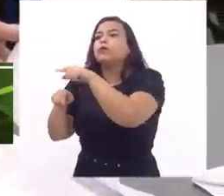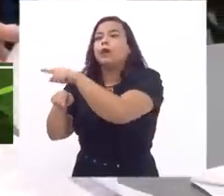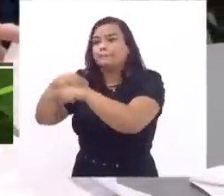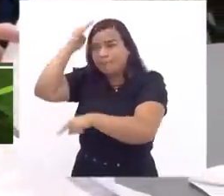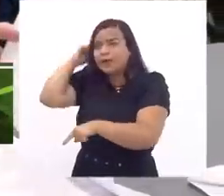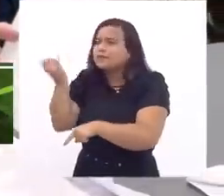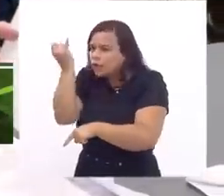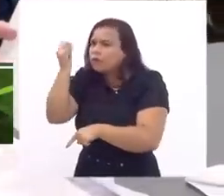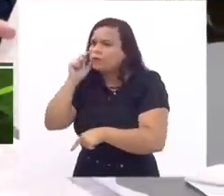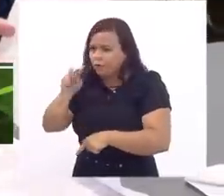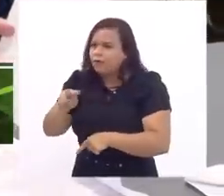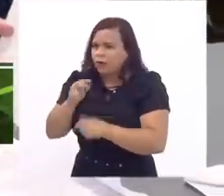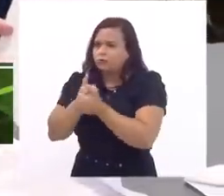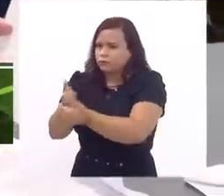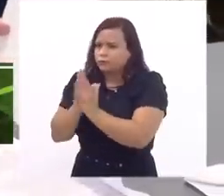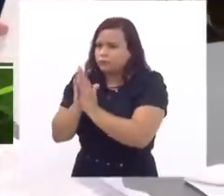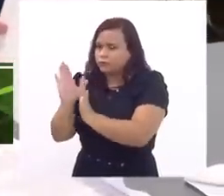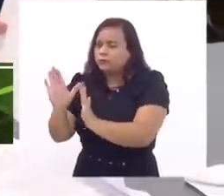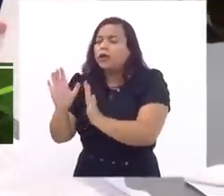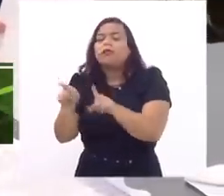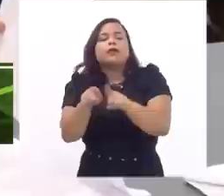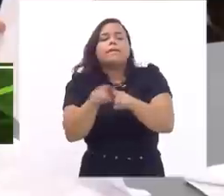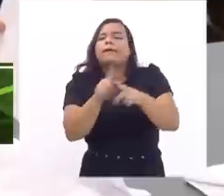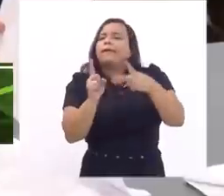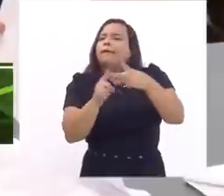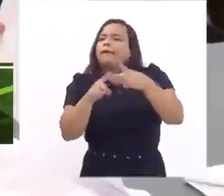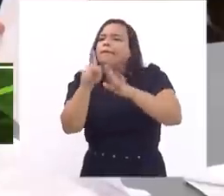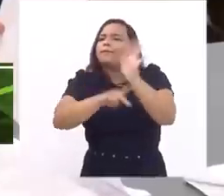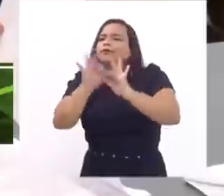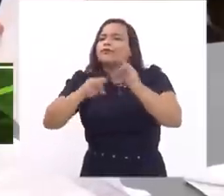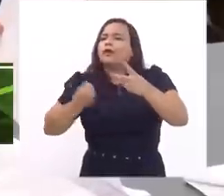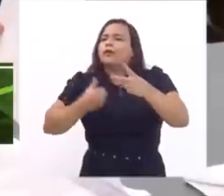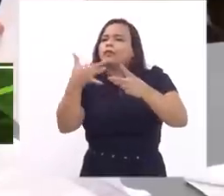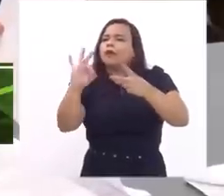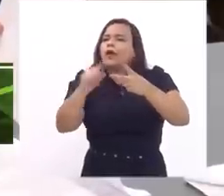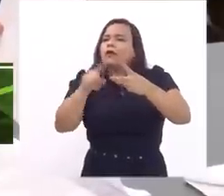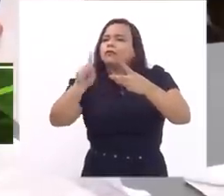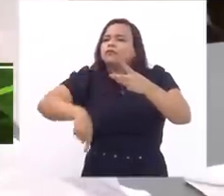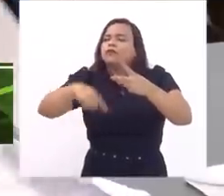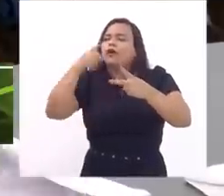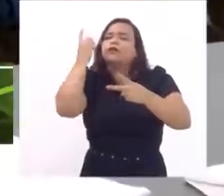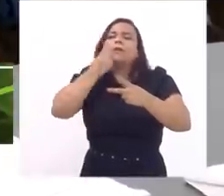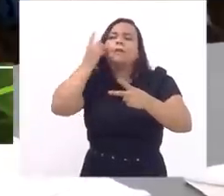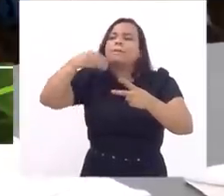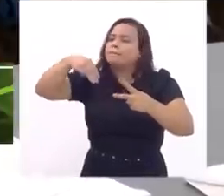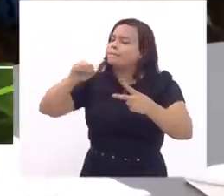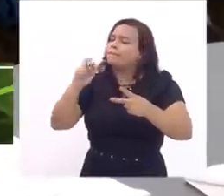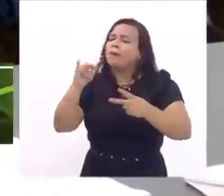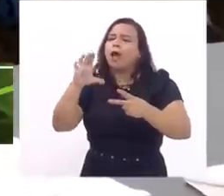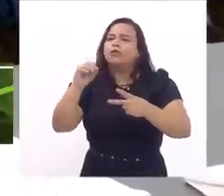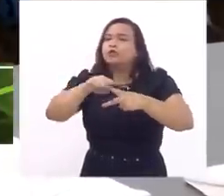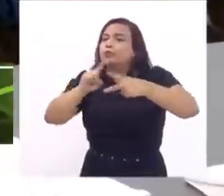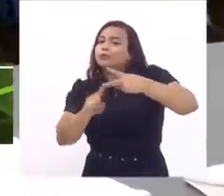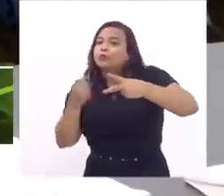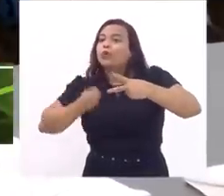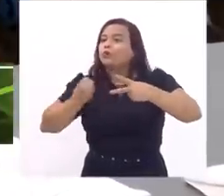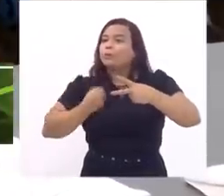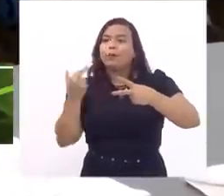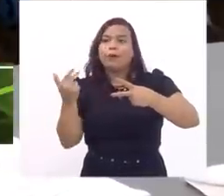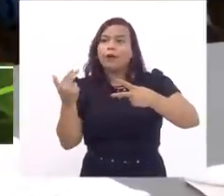acompanhar, quanto o projeto número 10, que é do deputado Márcio Gualberto, ambos estão com o mesmo